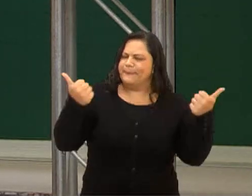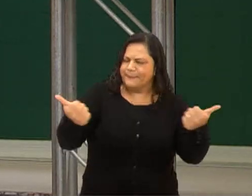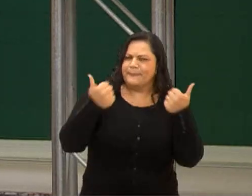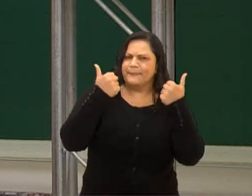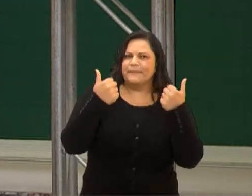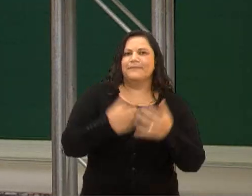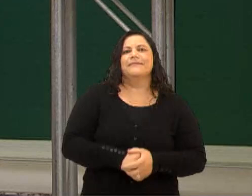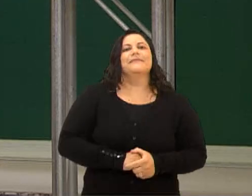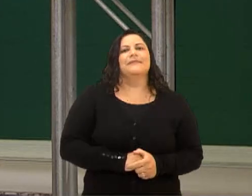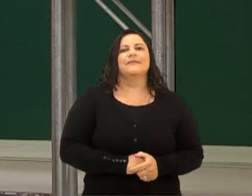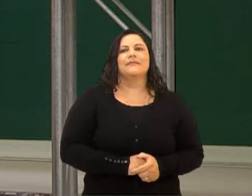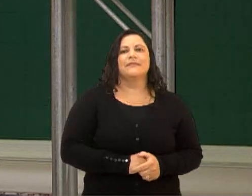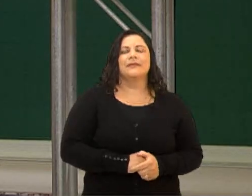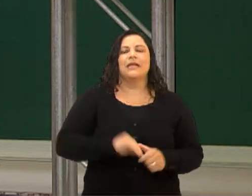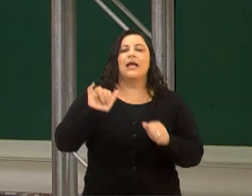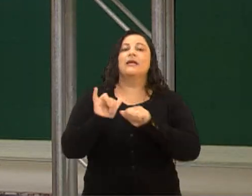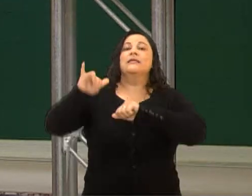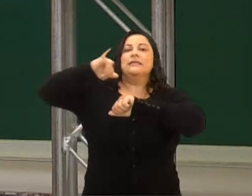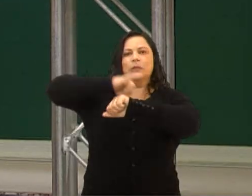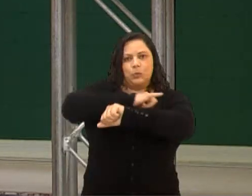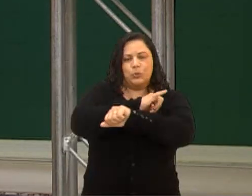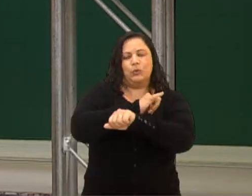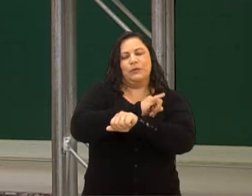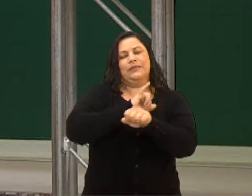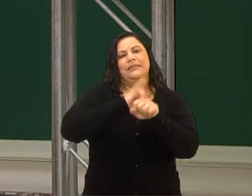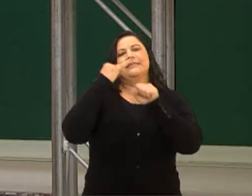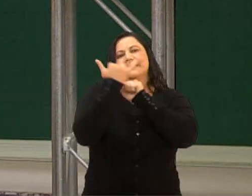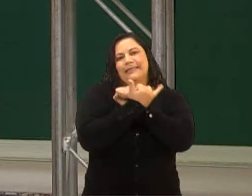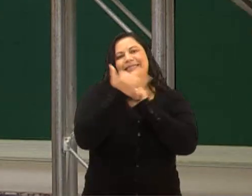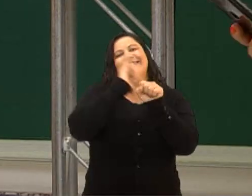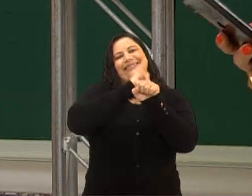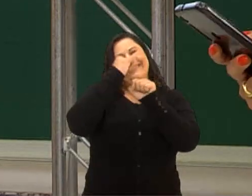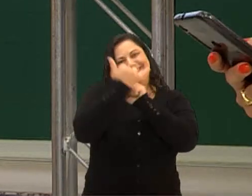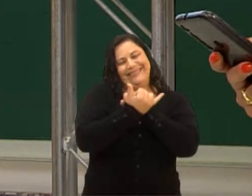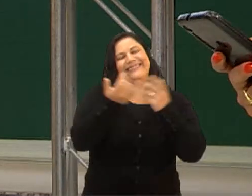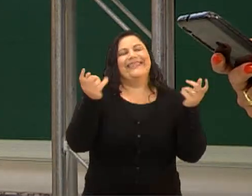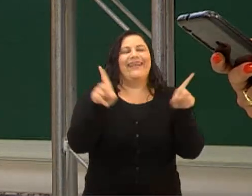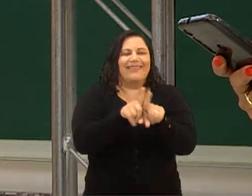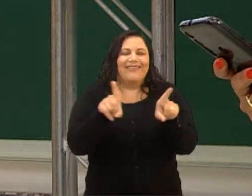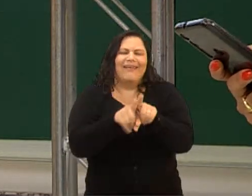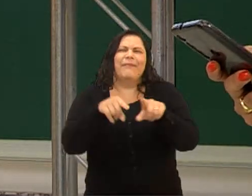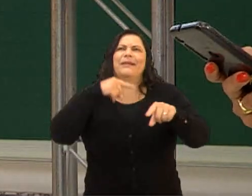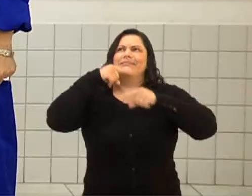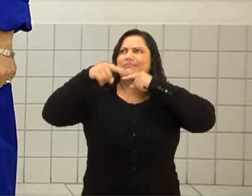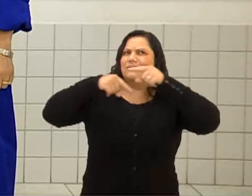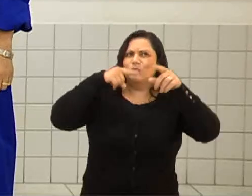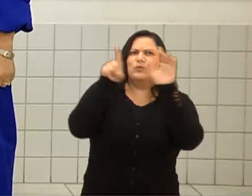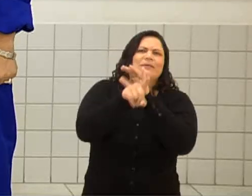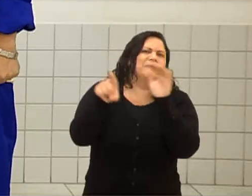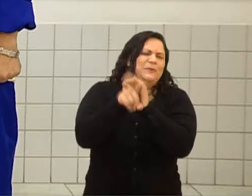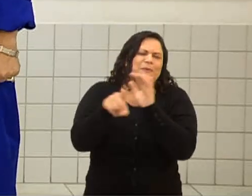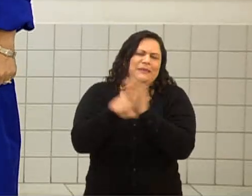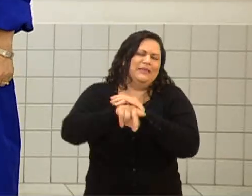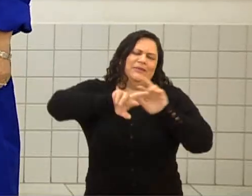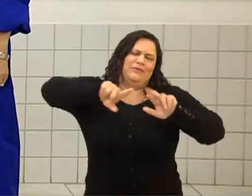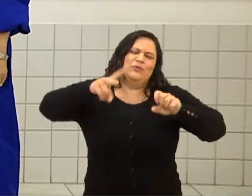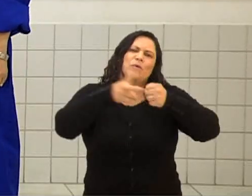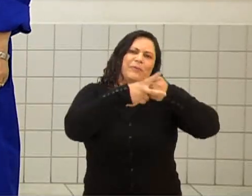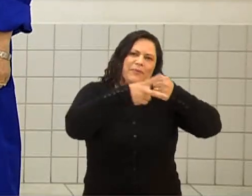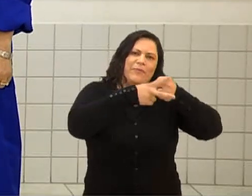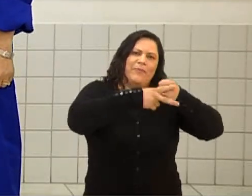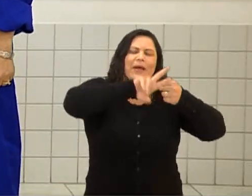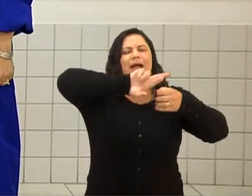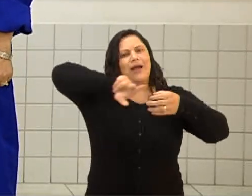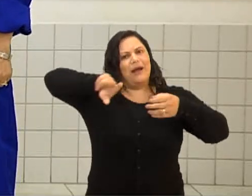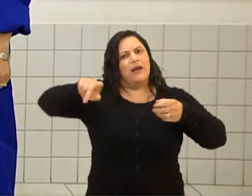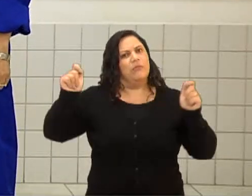aqui, né? O pessoal de São José aqui, perguntando também sobre outros tempos verbais, o pretérito mais que perfeito, o pretérito perfeito.